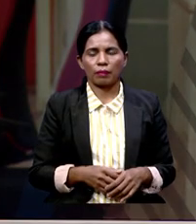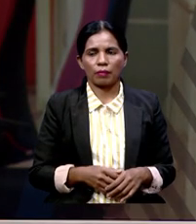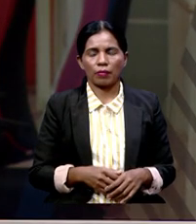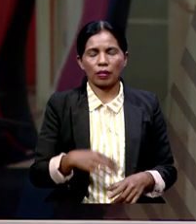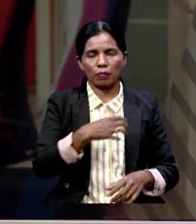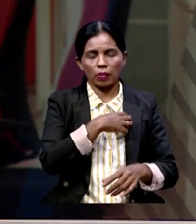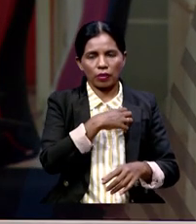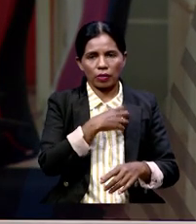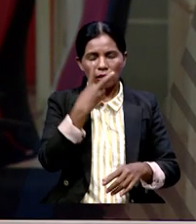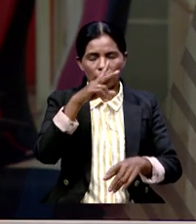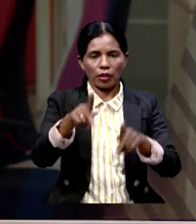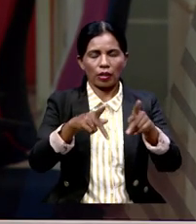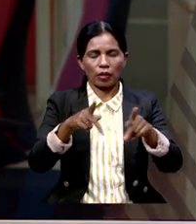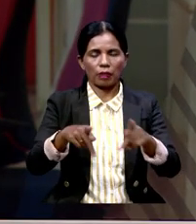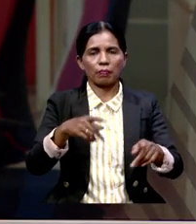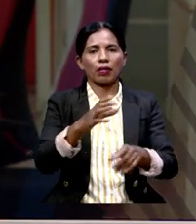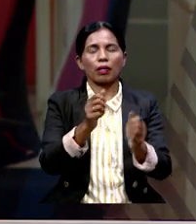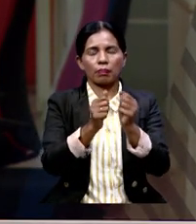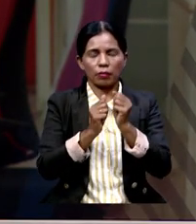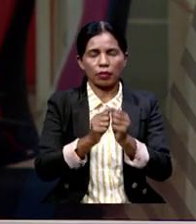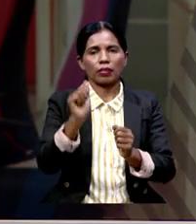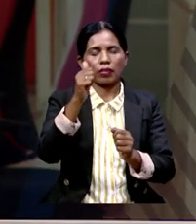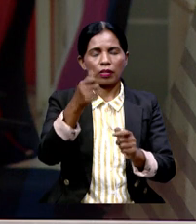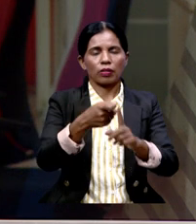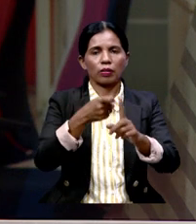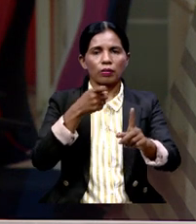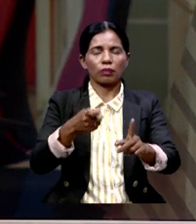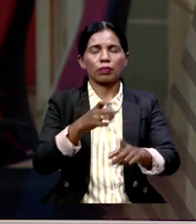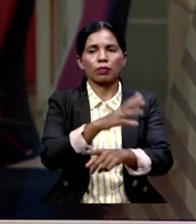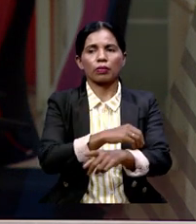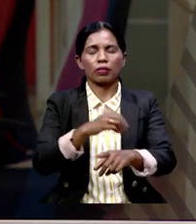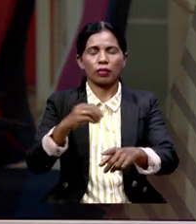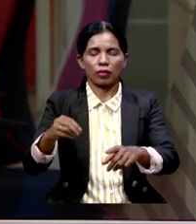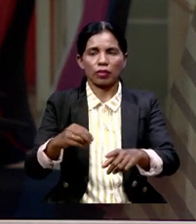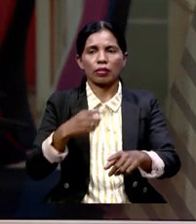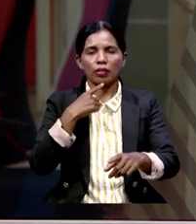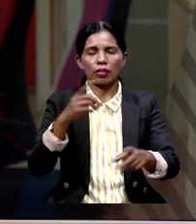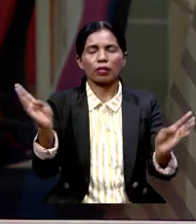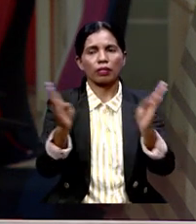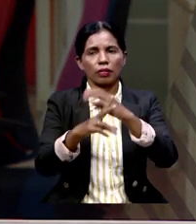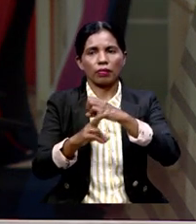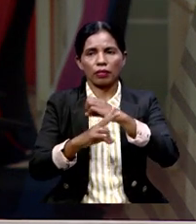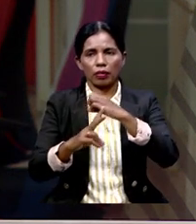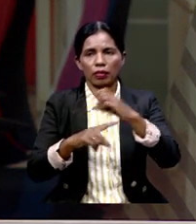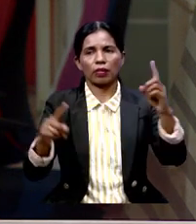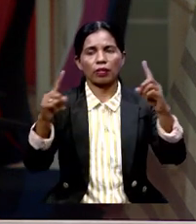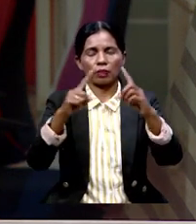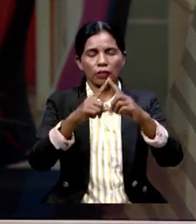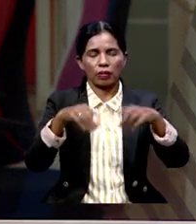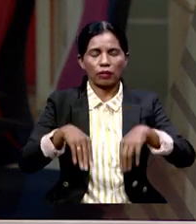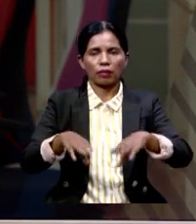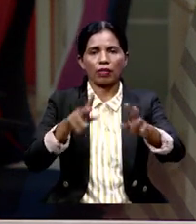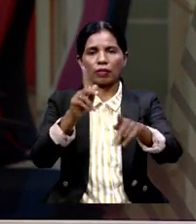Penitéria asegura cidadão estrangeiro na Insanulo, Rússia e Paquistão, nebe alegadamente sai vítima ba tráfico